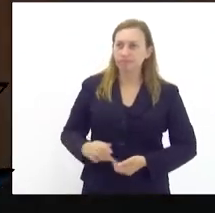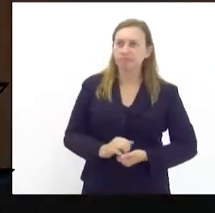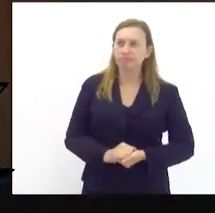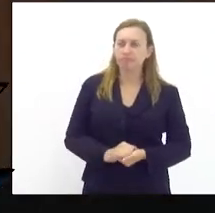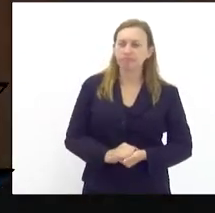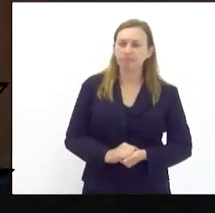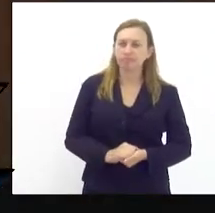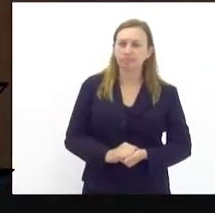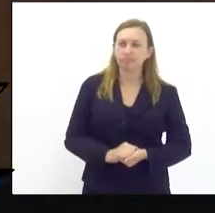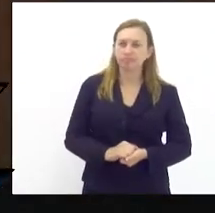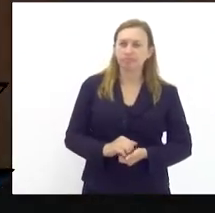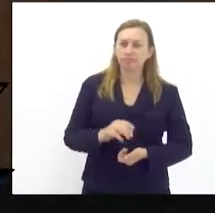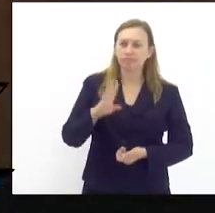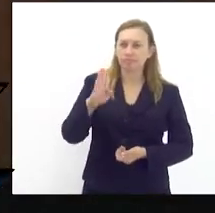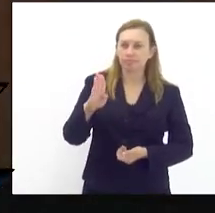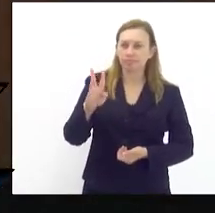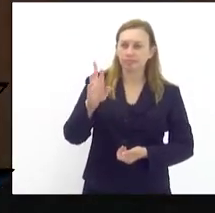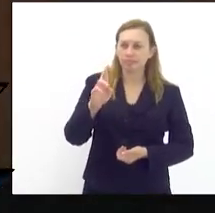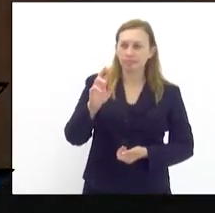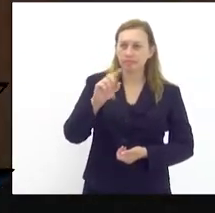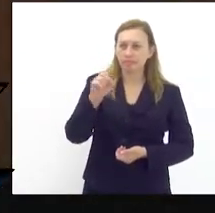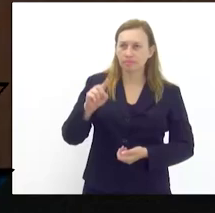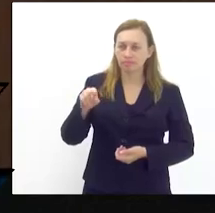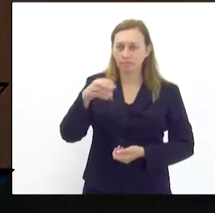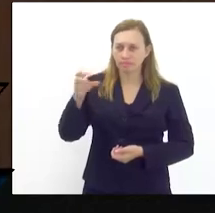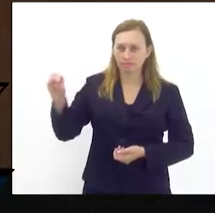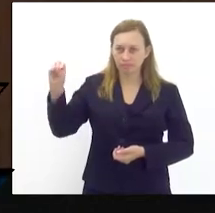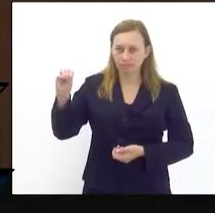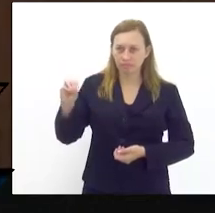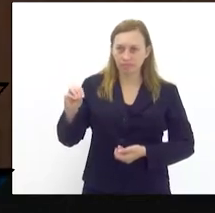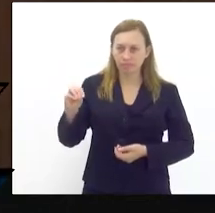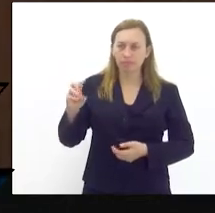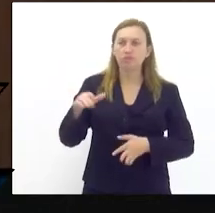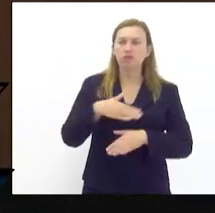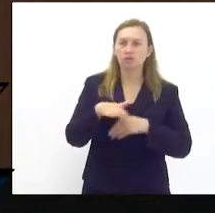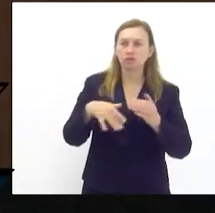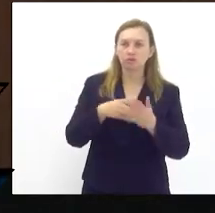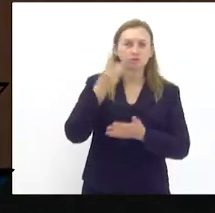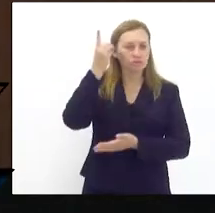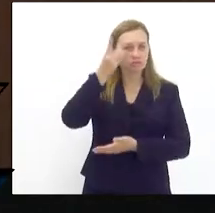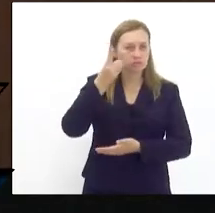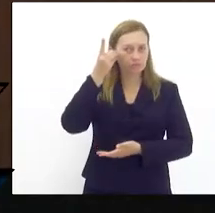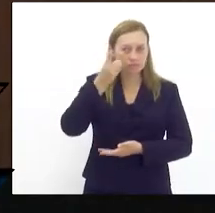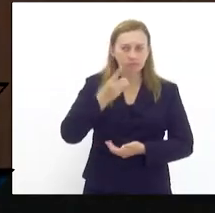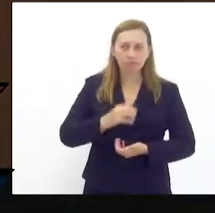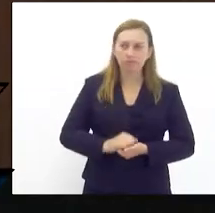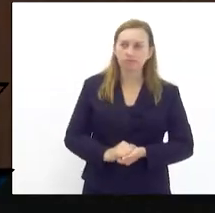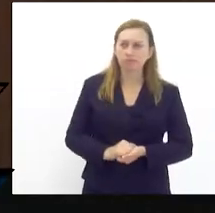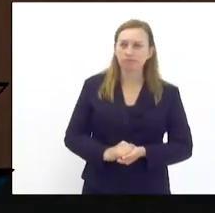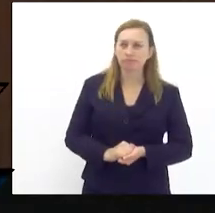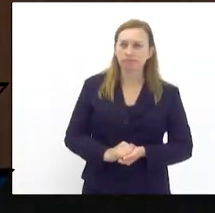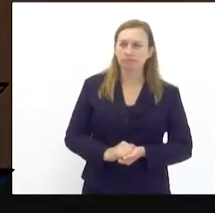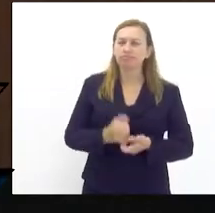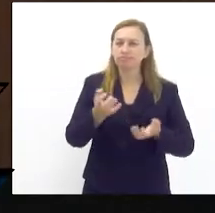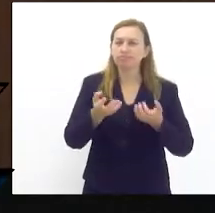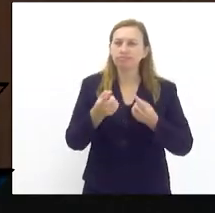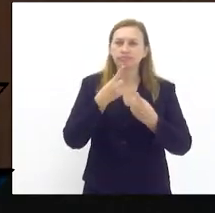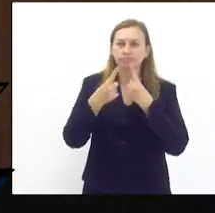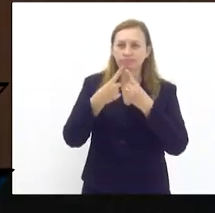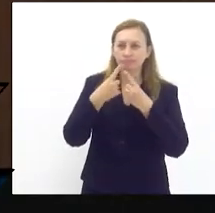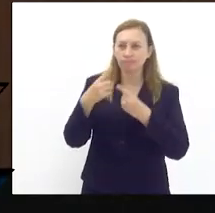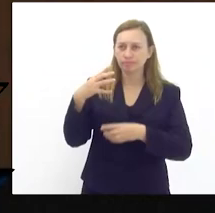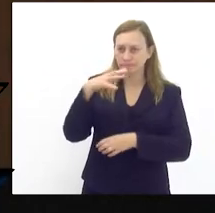é brasão em Nobres e deputados e deputados vou quero discutir bem